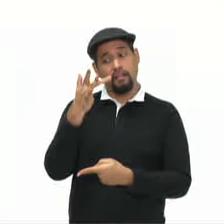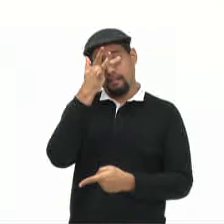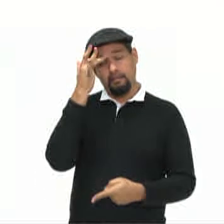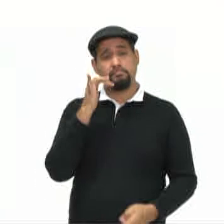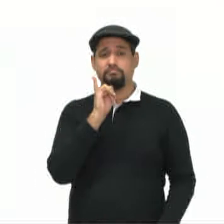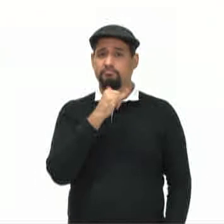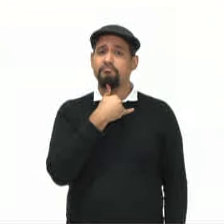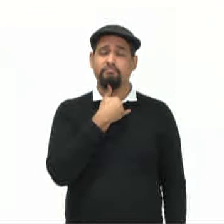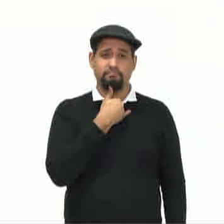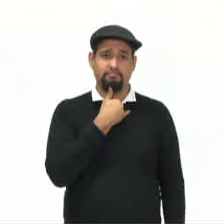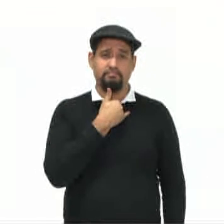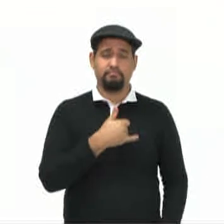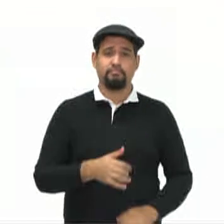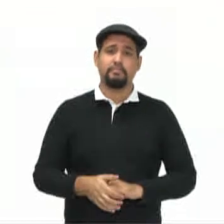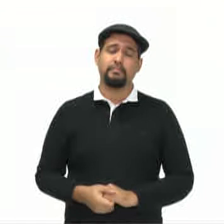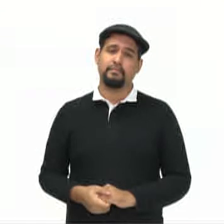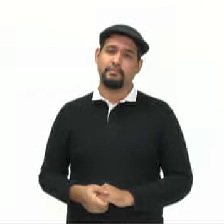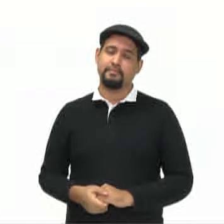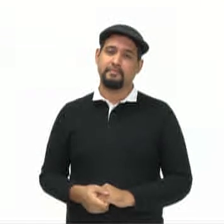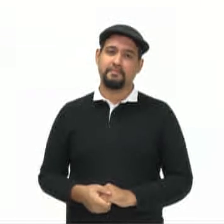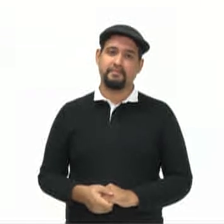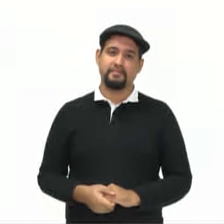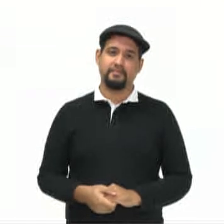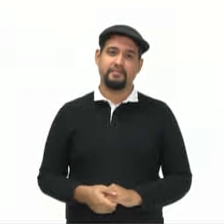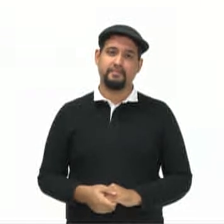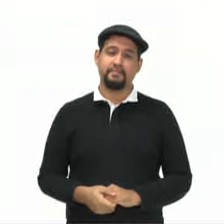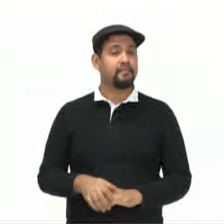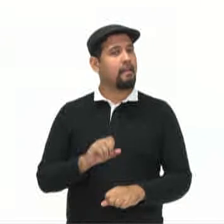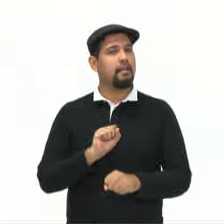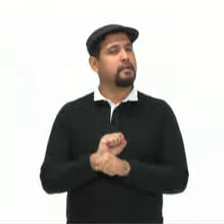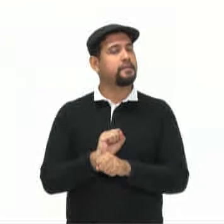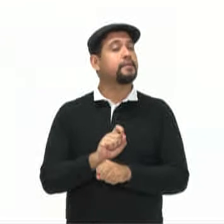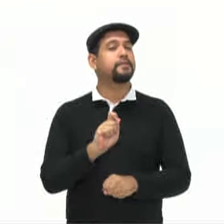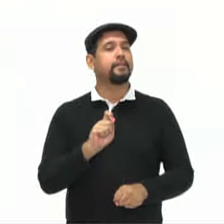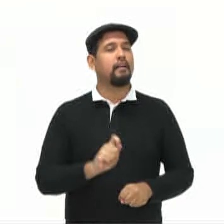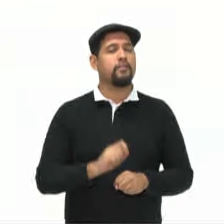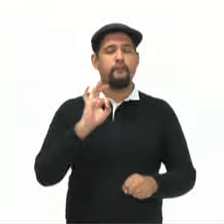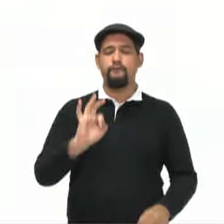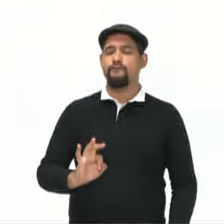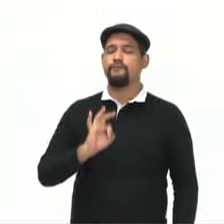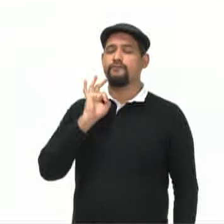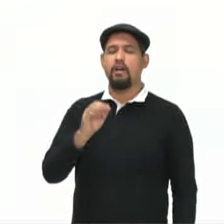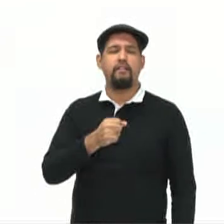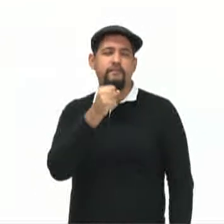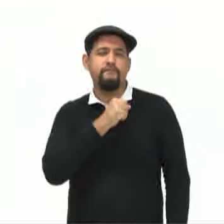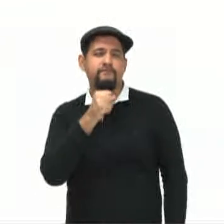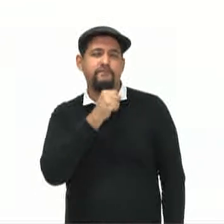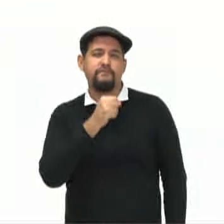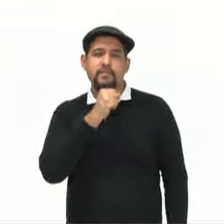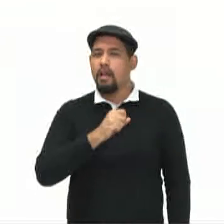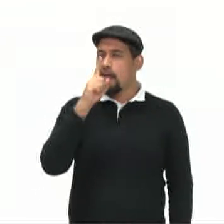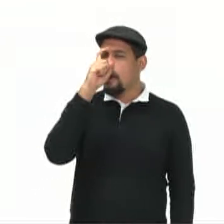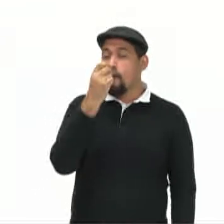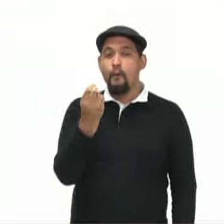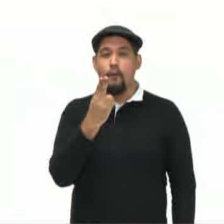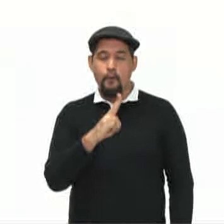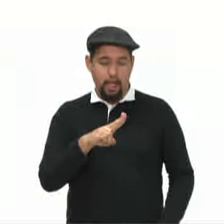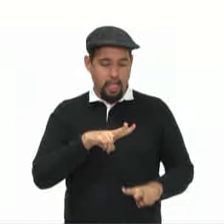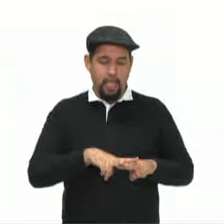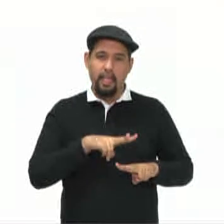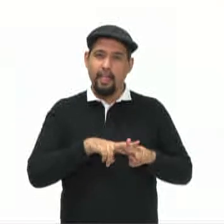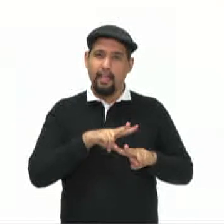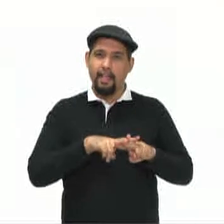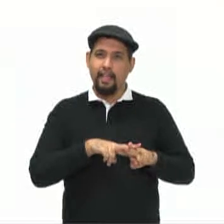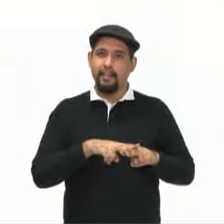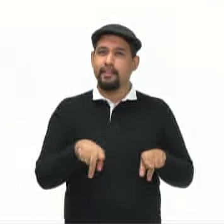homem. Espero que uma velhice tranquila, no hospital ou na cadeia, com os